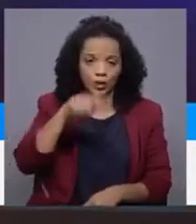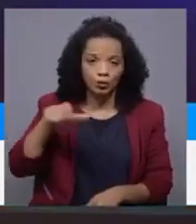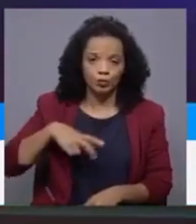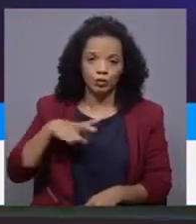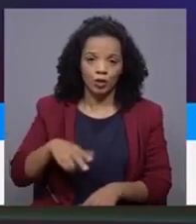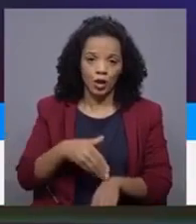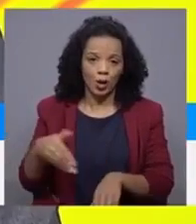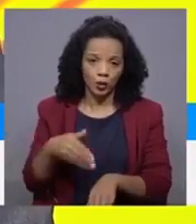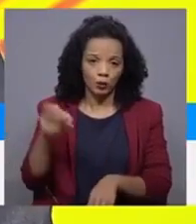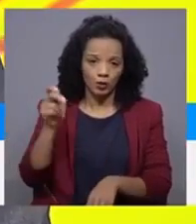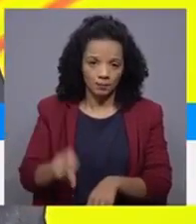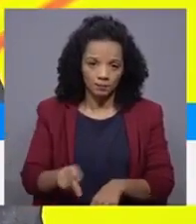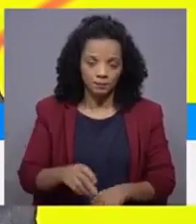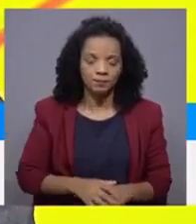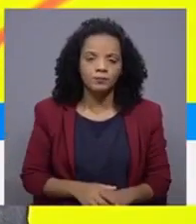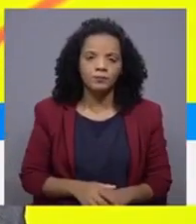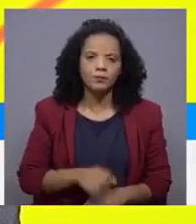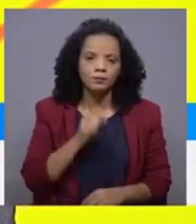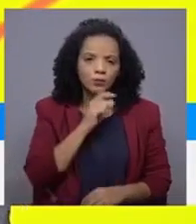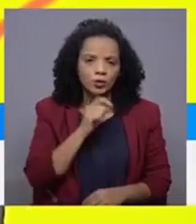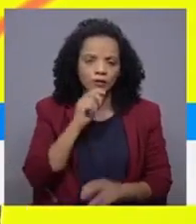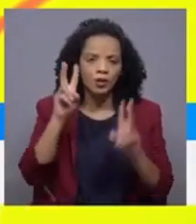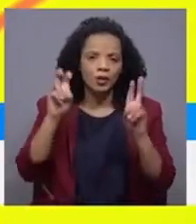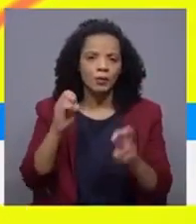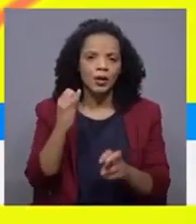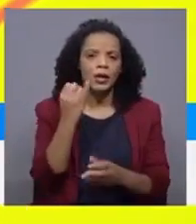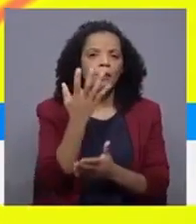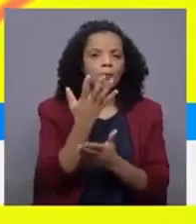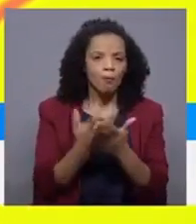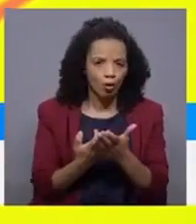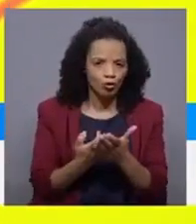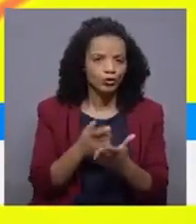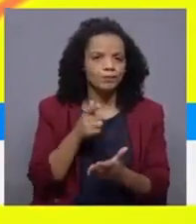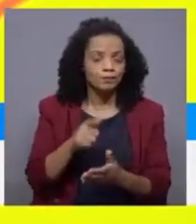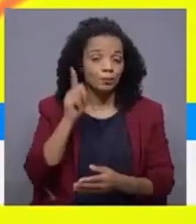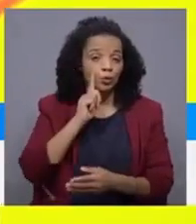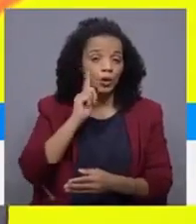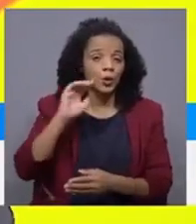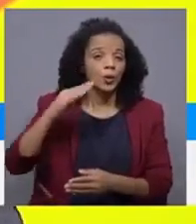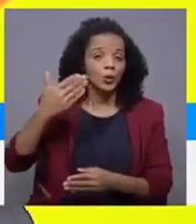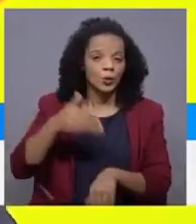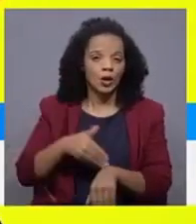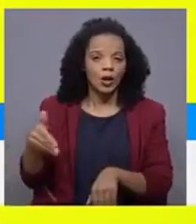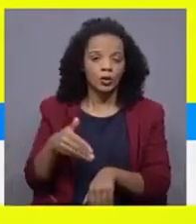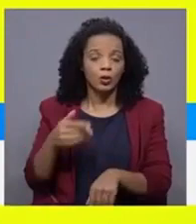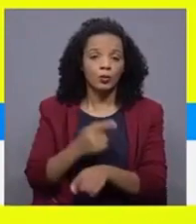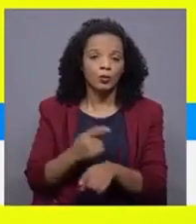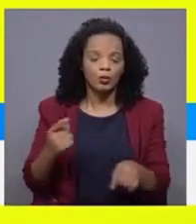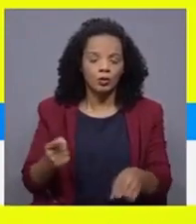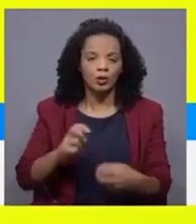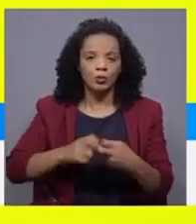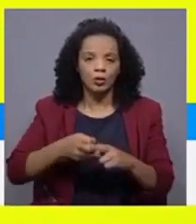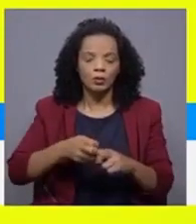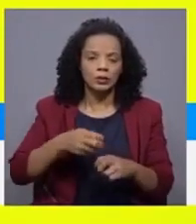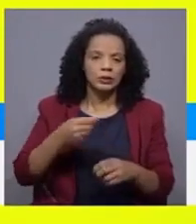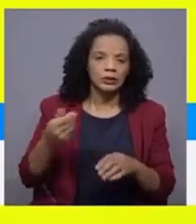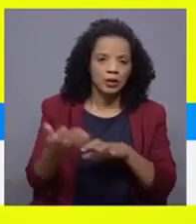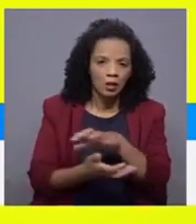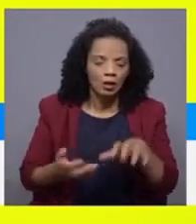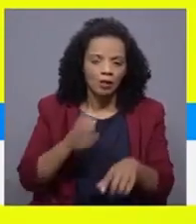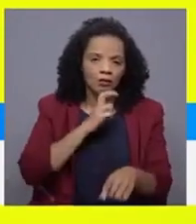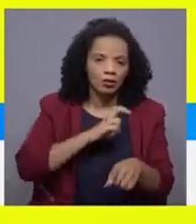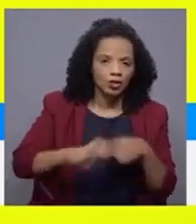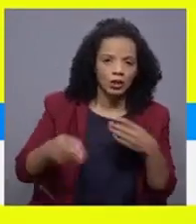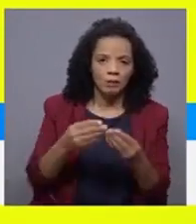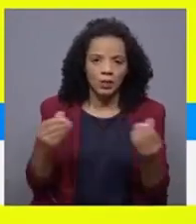nesta altura e talvez a questão dos impostos seja uma das questões mais importantes nesta altura. Estamos com uma crise energética, estamos com uma crise de